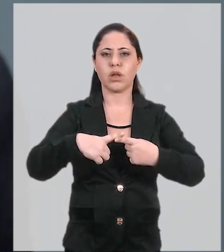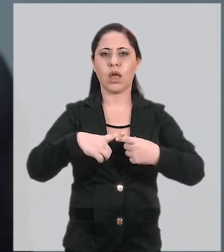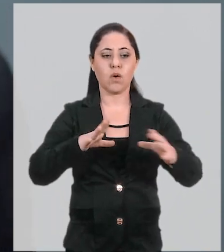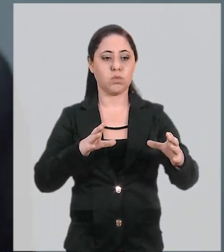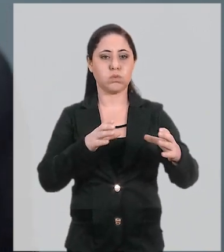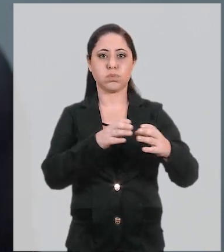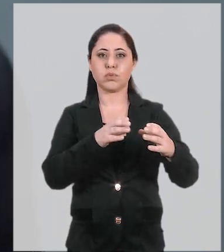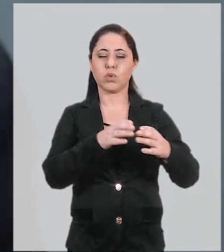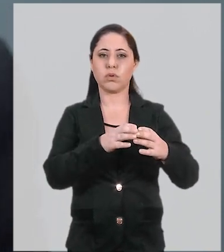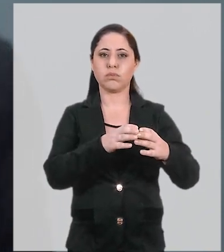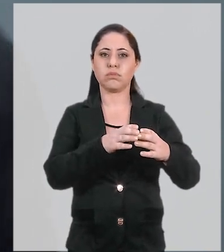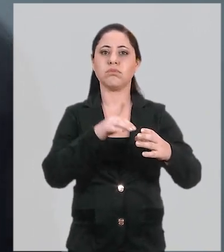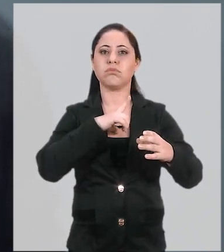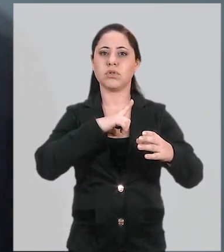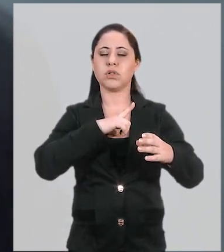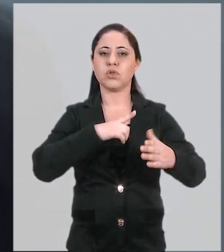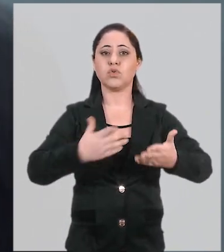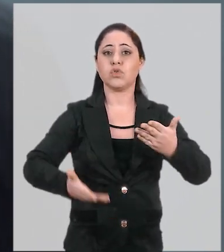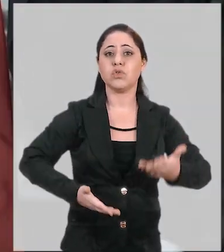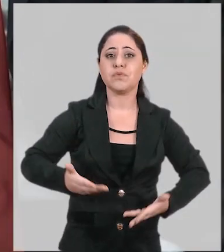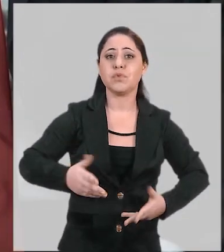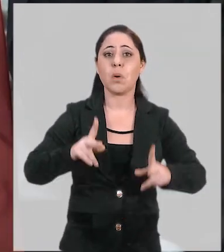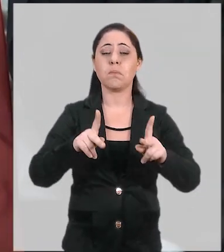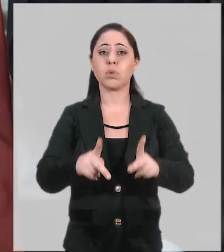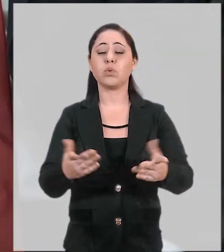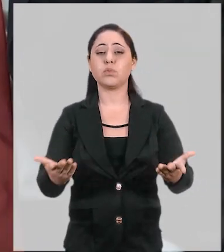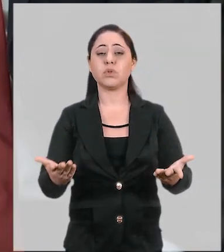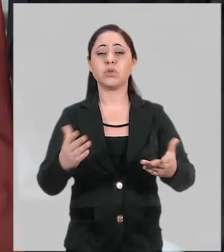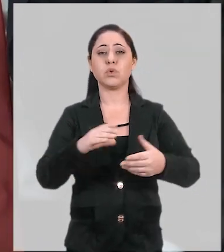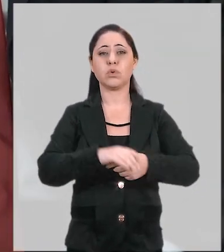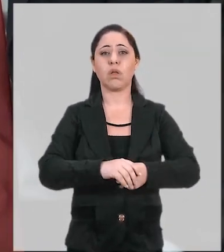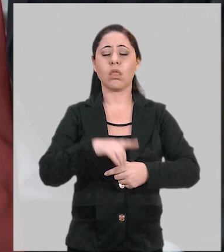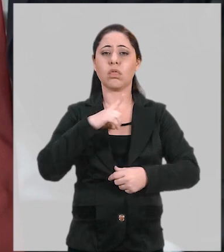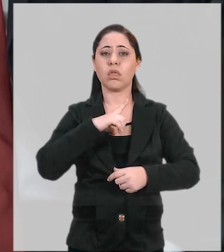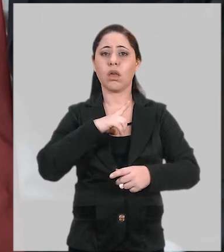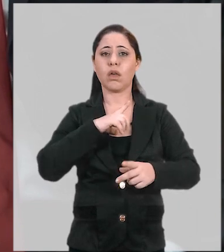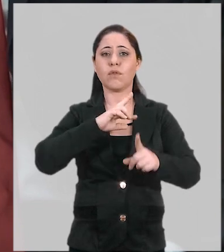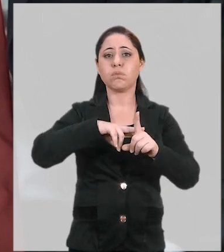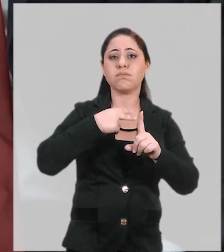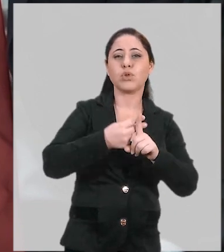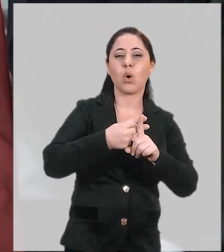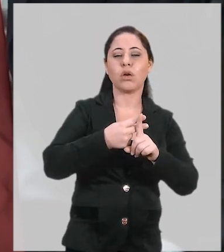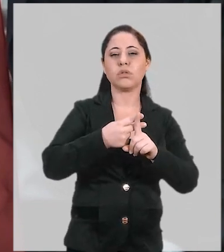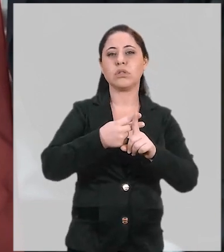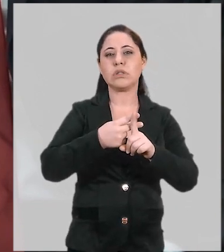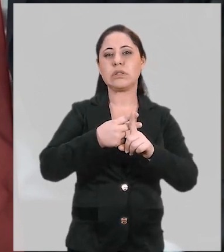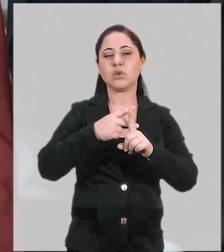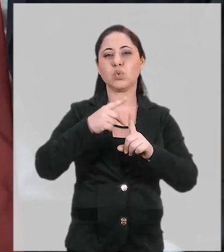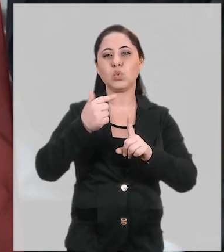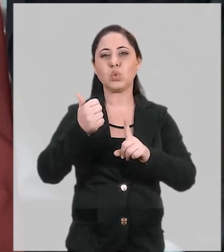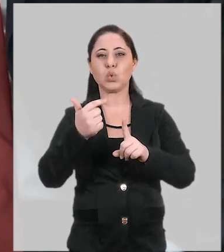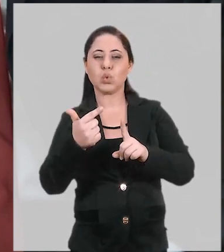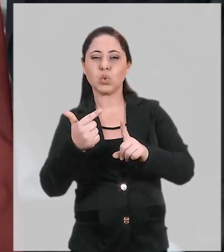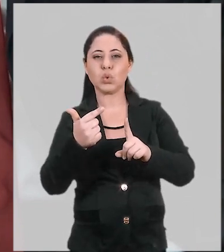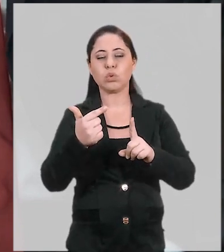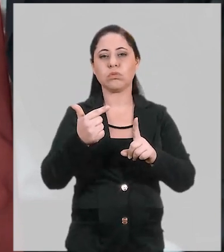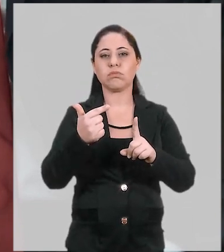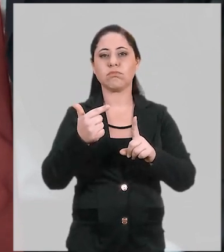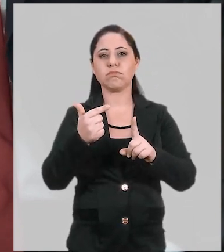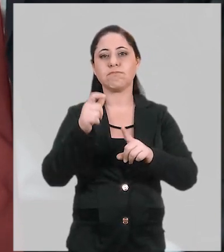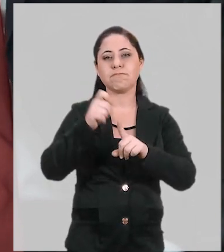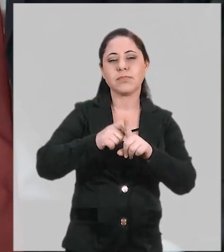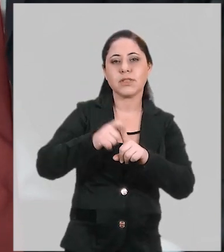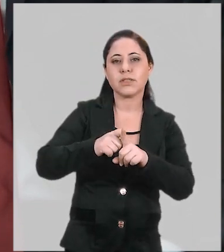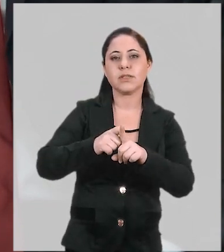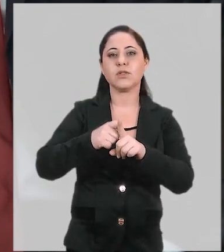dissídio coletivo dos servidores públicos, teve a questão aqui do abono salarial, a prorrogação do abono,